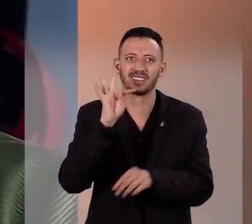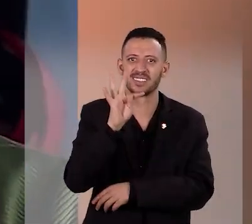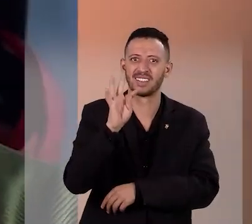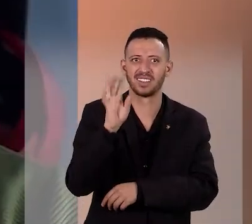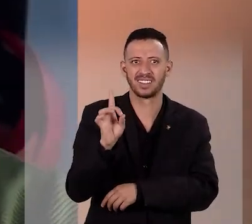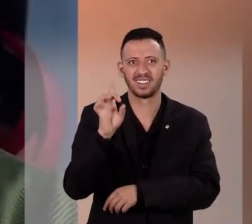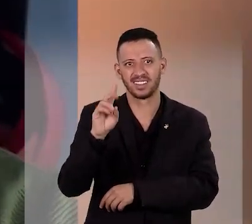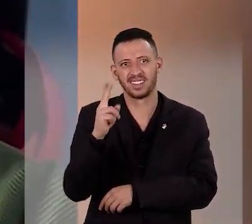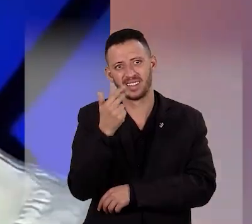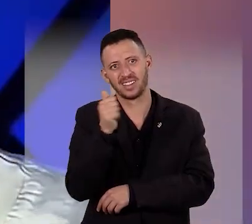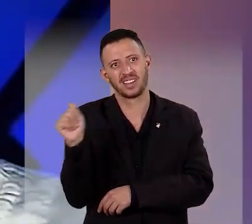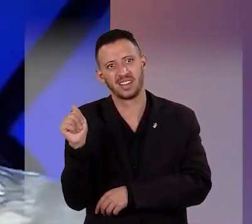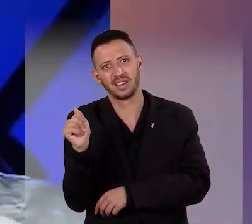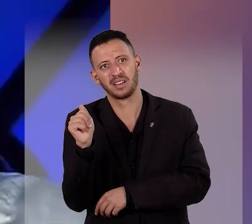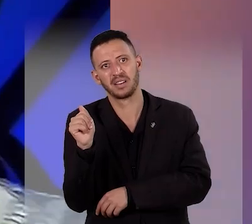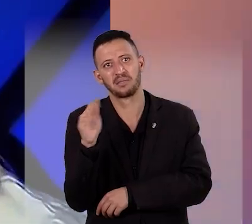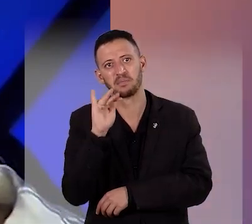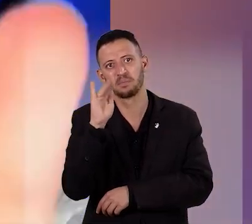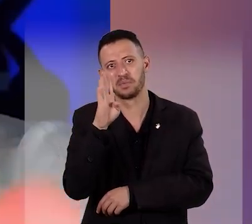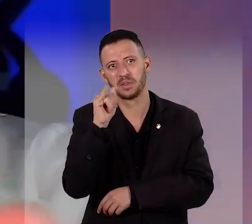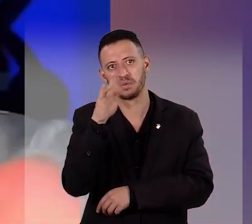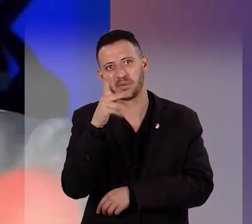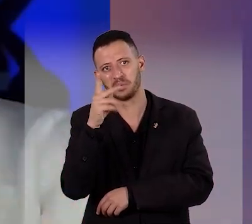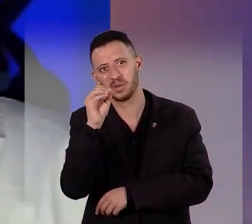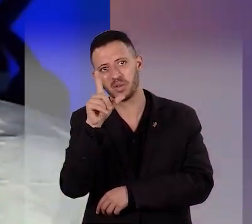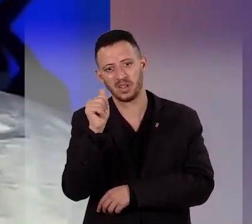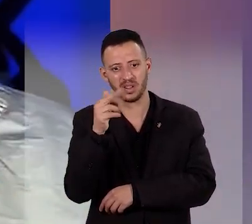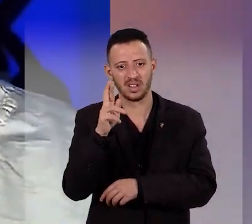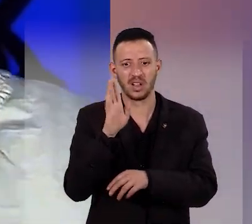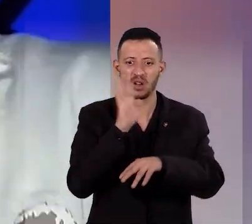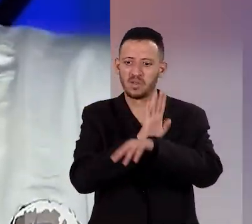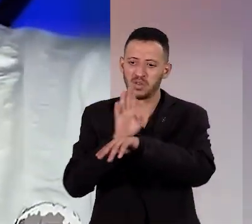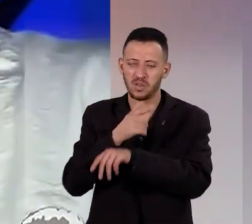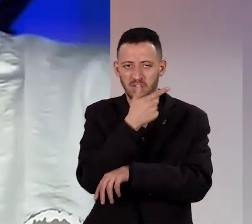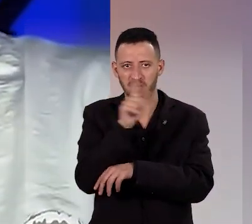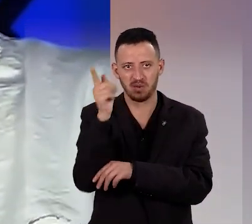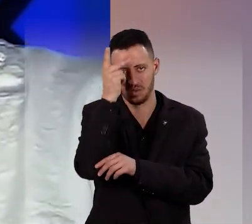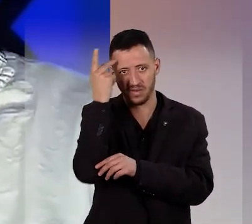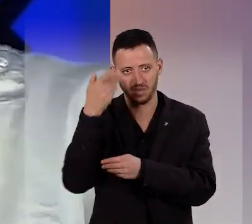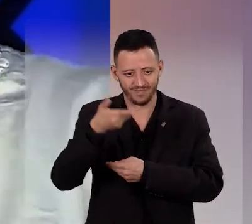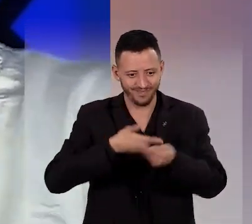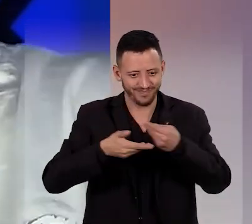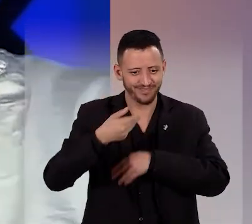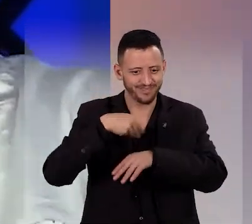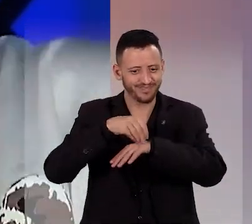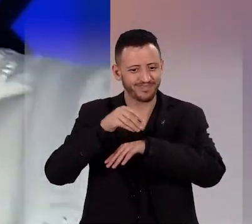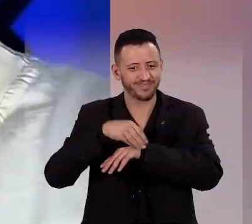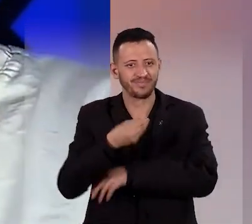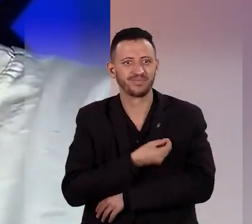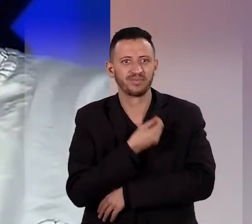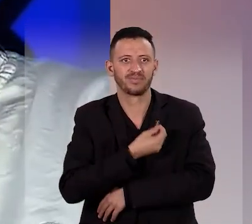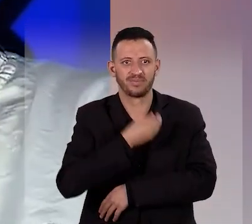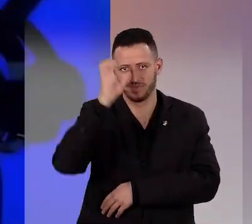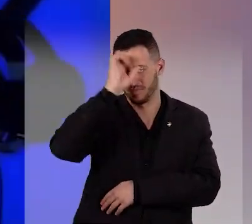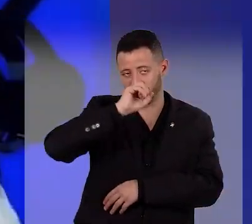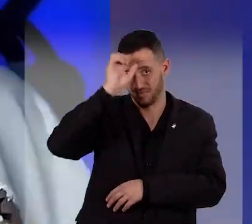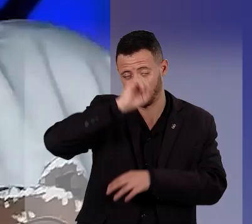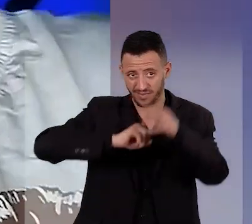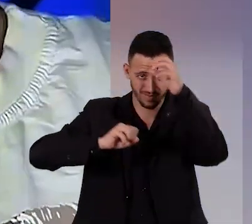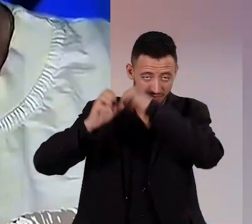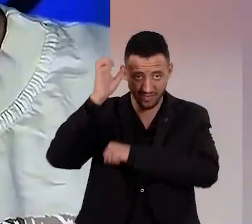também tem TDAH e bipolaridade. Há 5 anos, ajuda outras pessoas ao compartilhar vivências